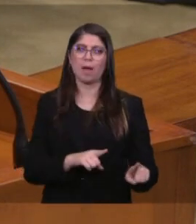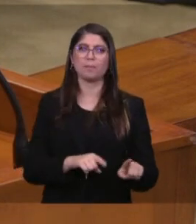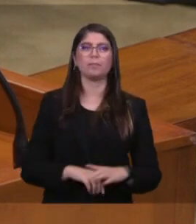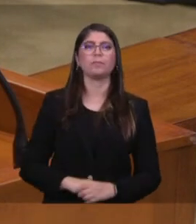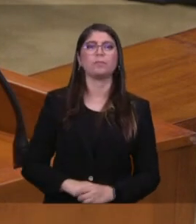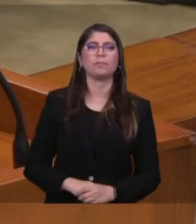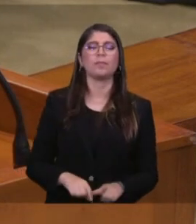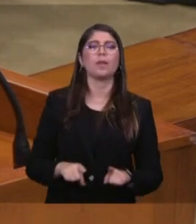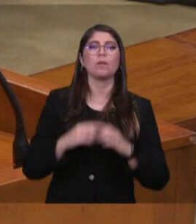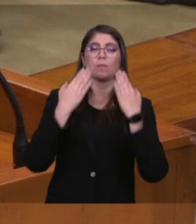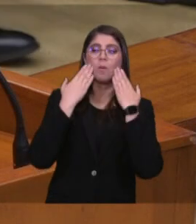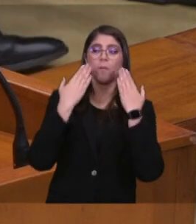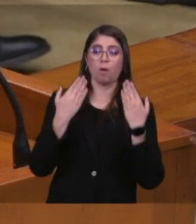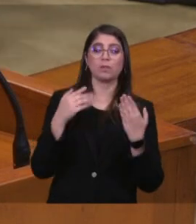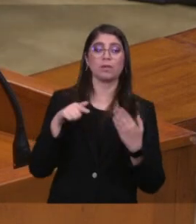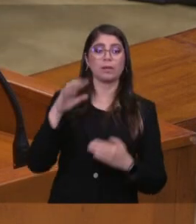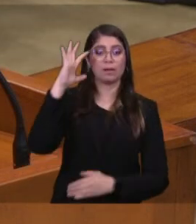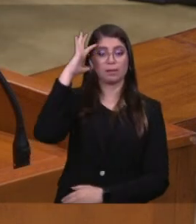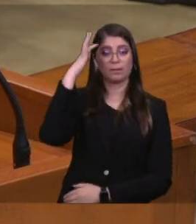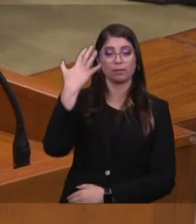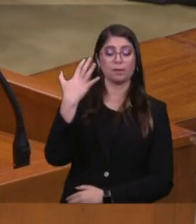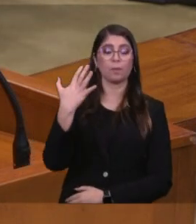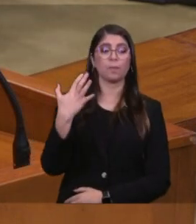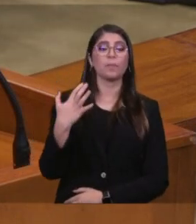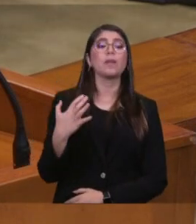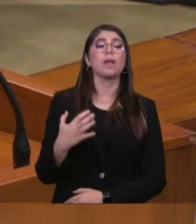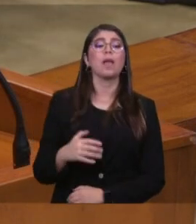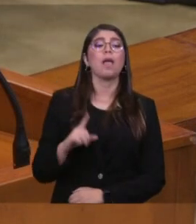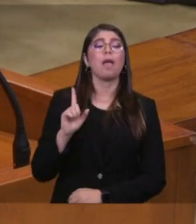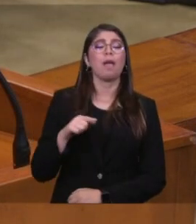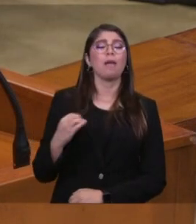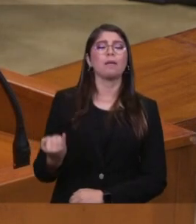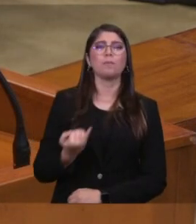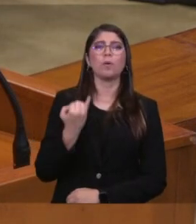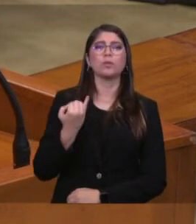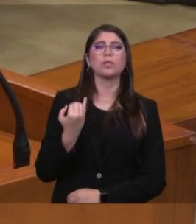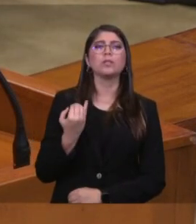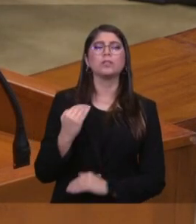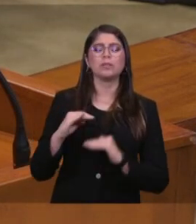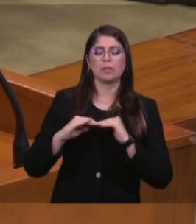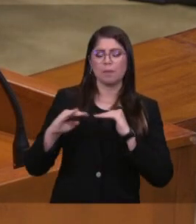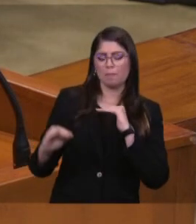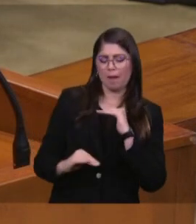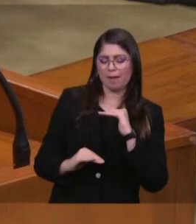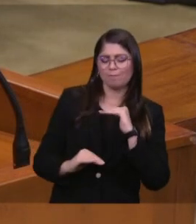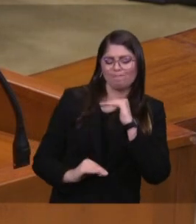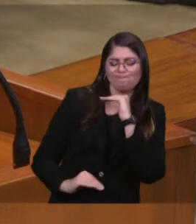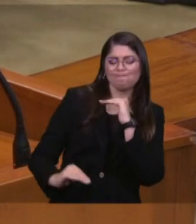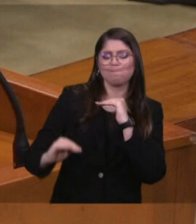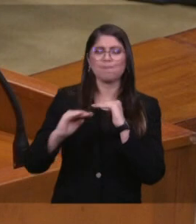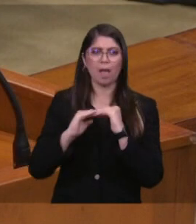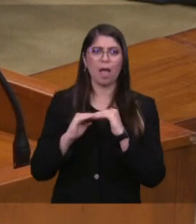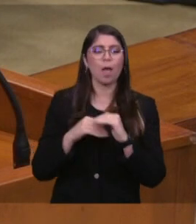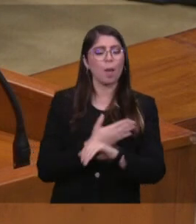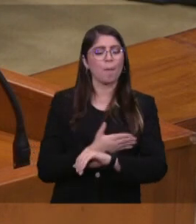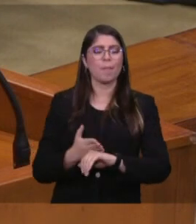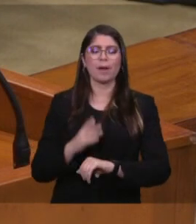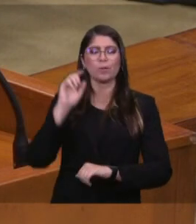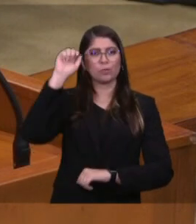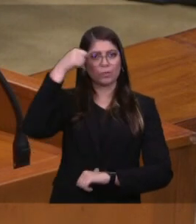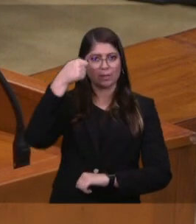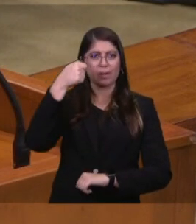e como demonstra essa decisão, deve ser a premissa da desigualdade de condições entre negros e brancos e não